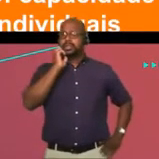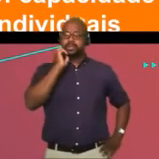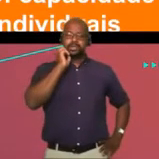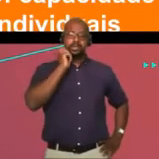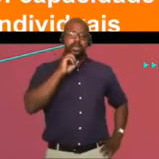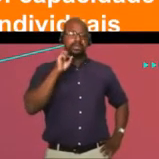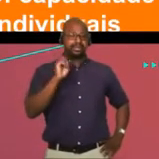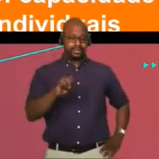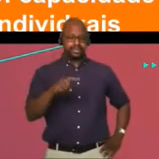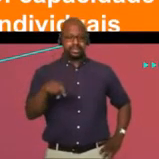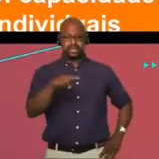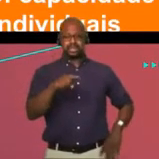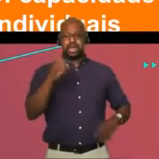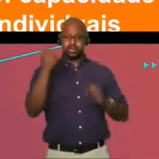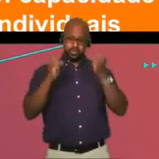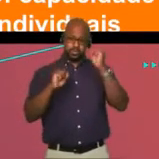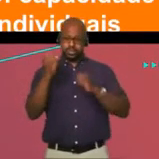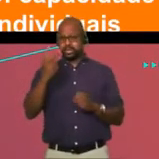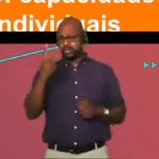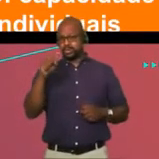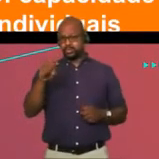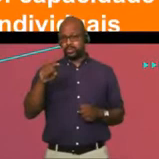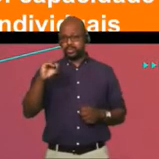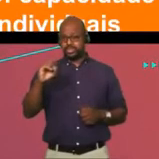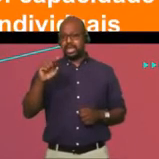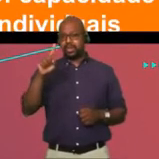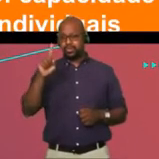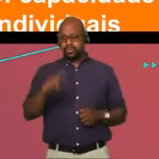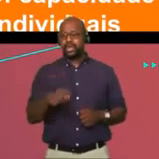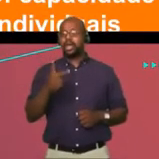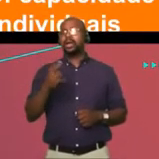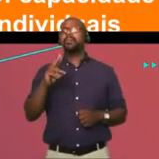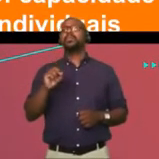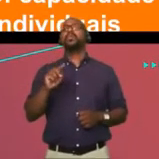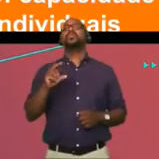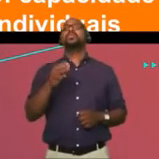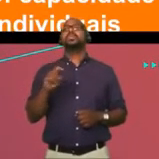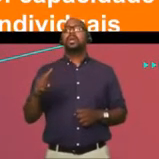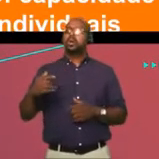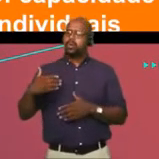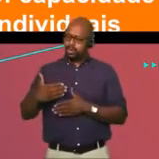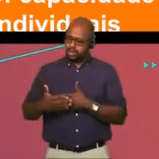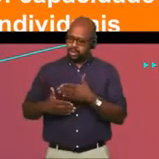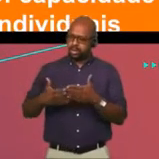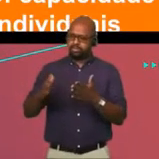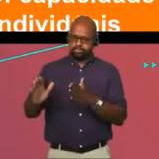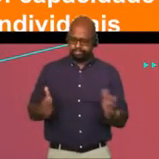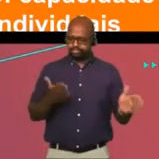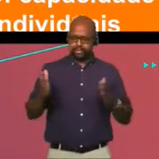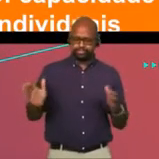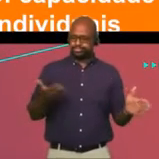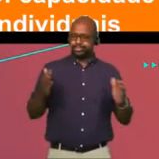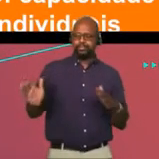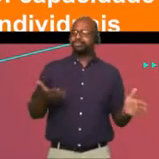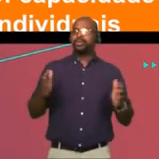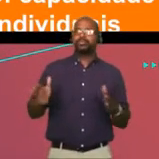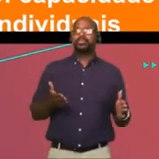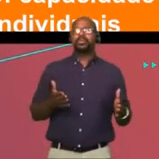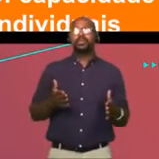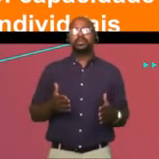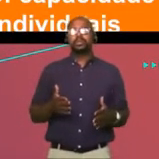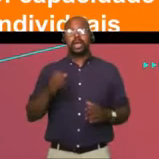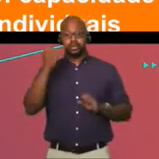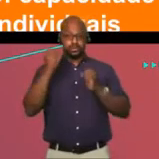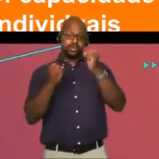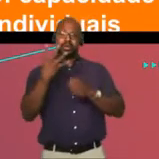se a indústria 2.0 foi a produção em linha de produção a produção em massa a